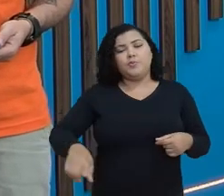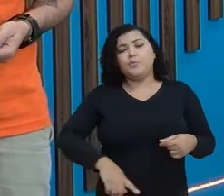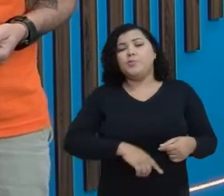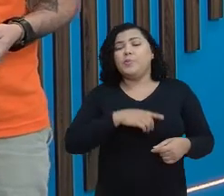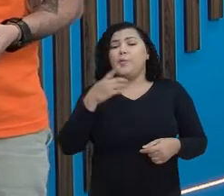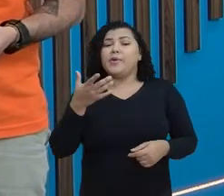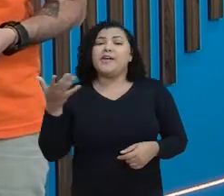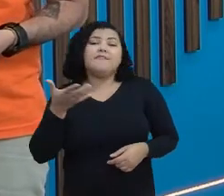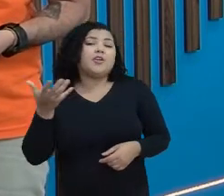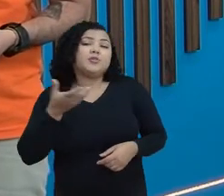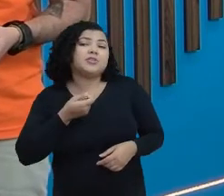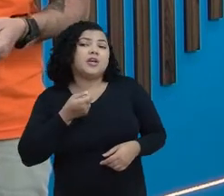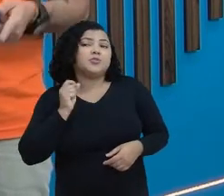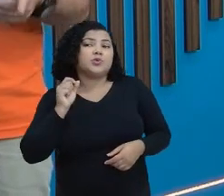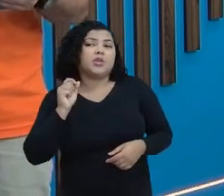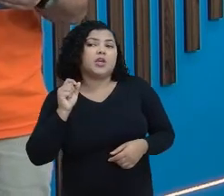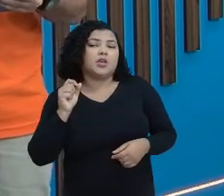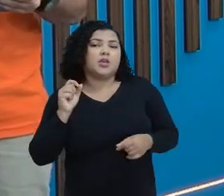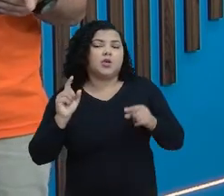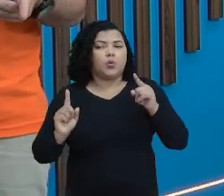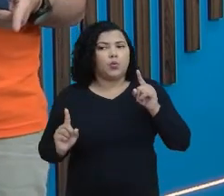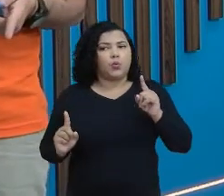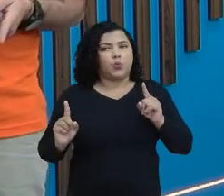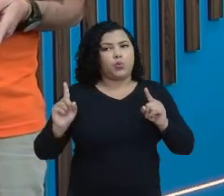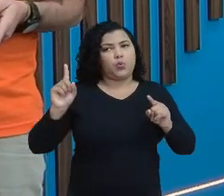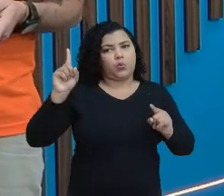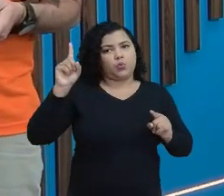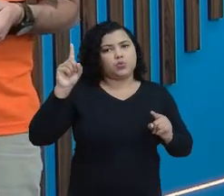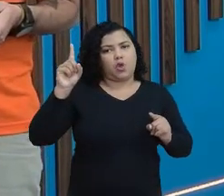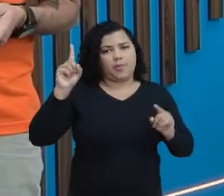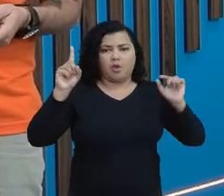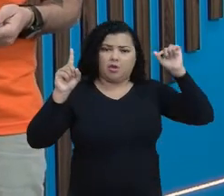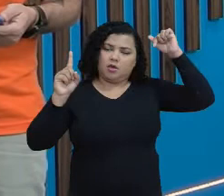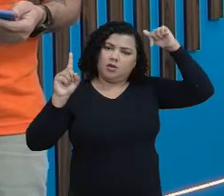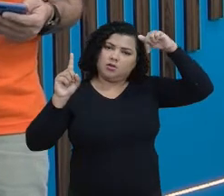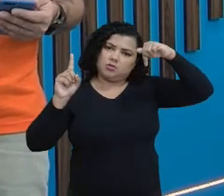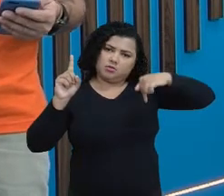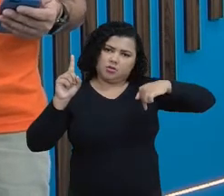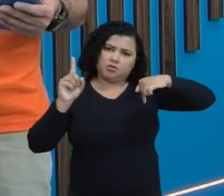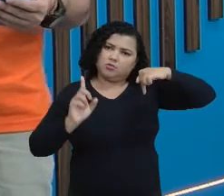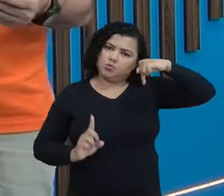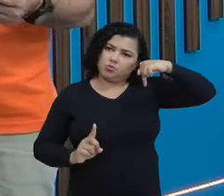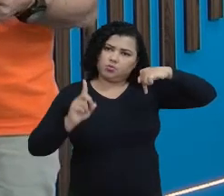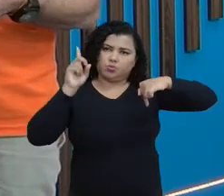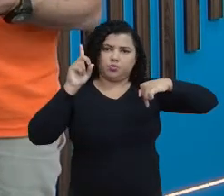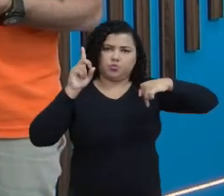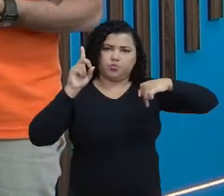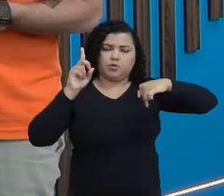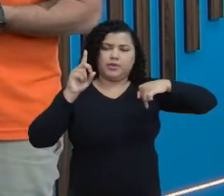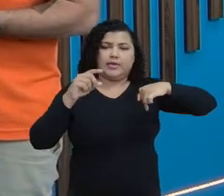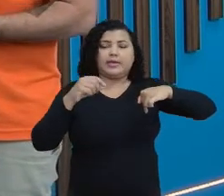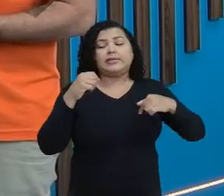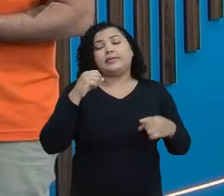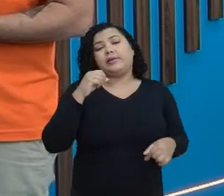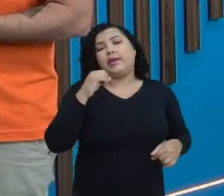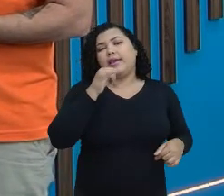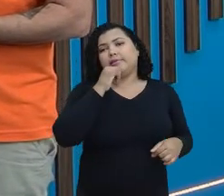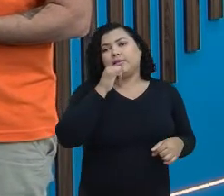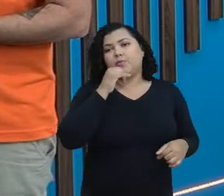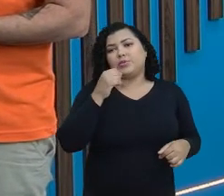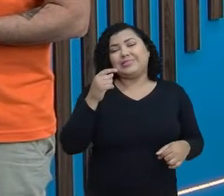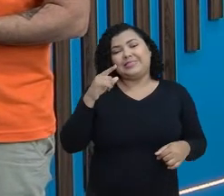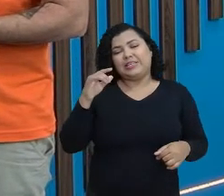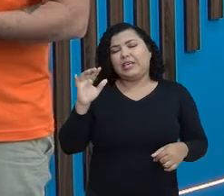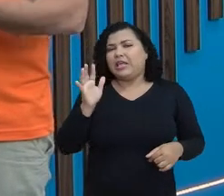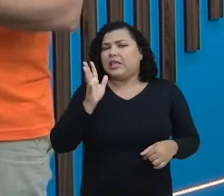velocidade? Nesse caso aí, veja que se eu fizer a análise, eu percebo que quanto menor a